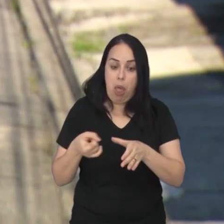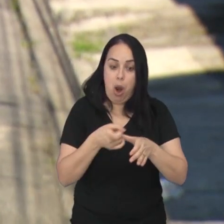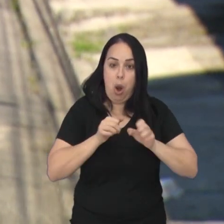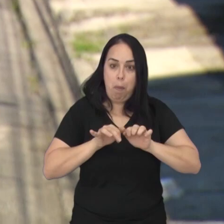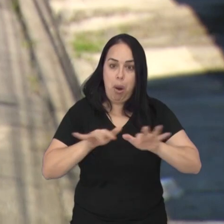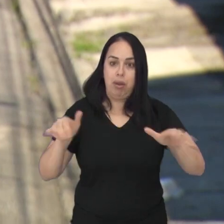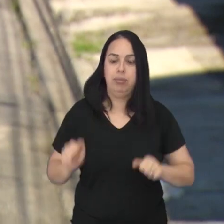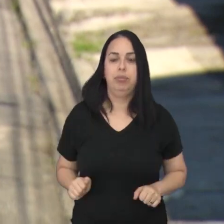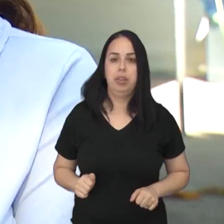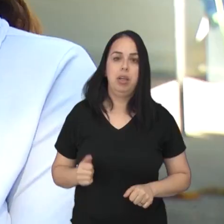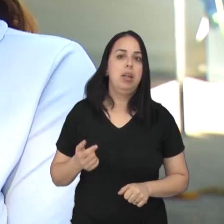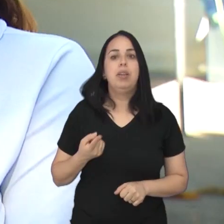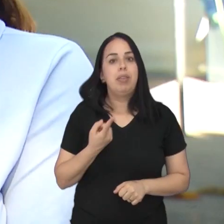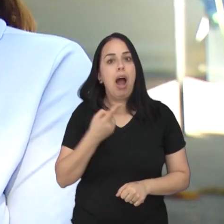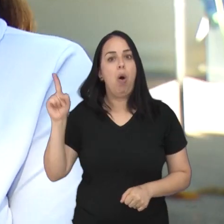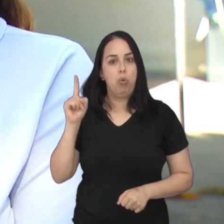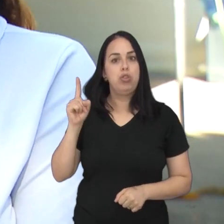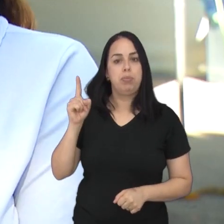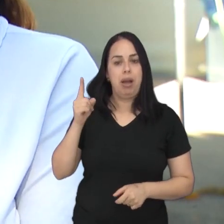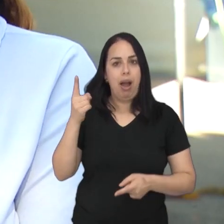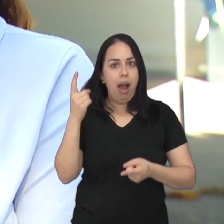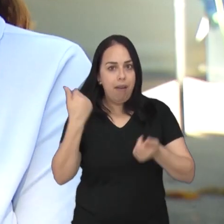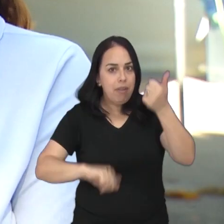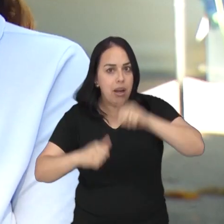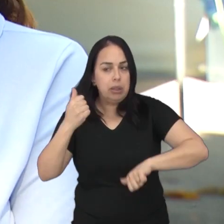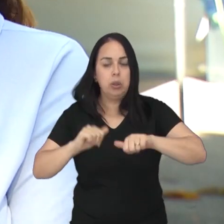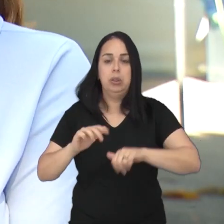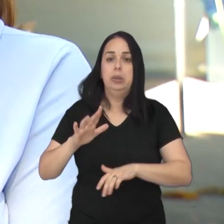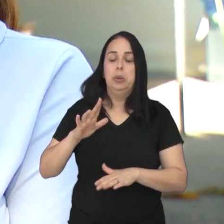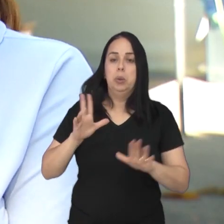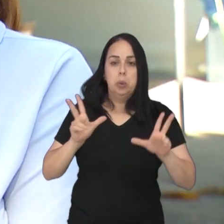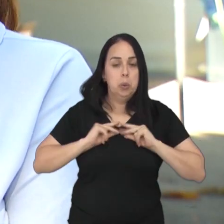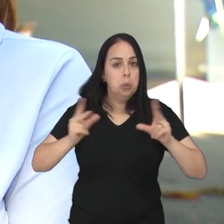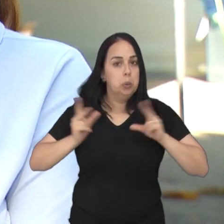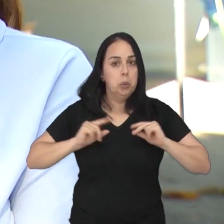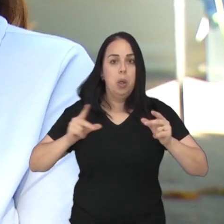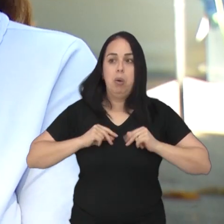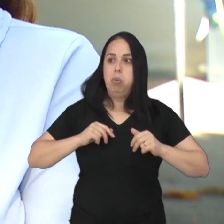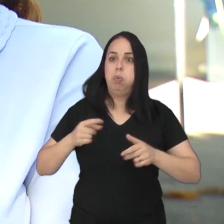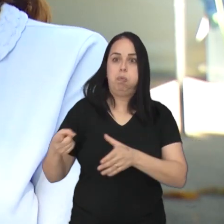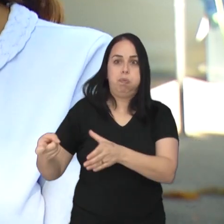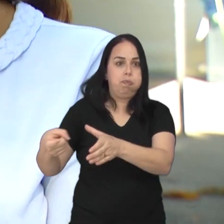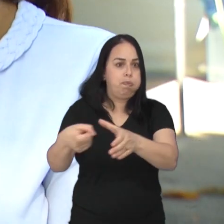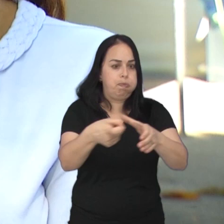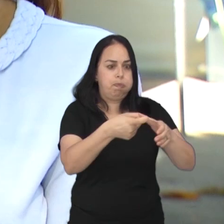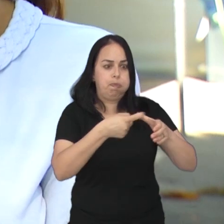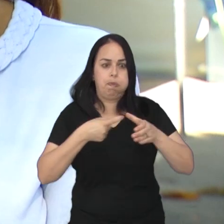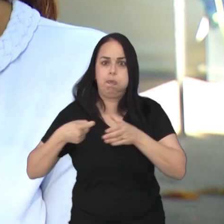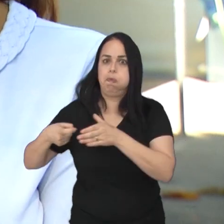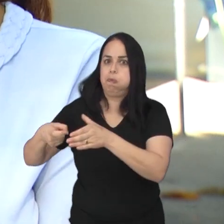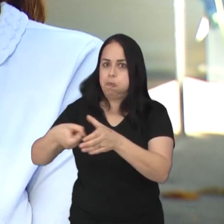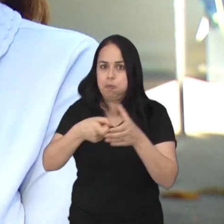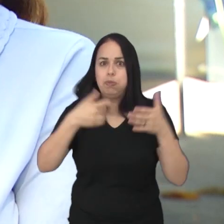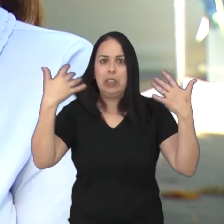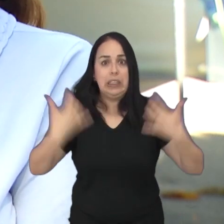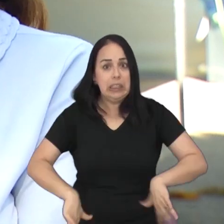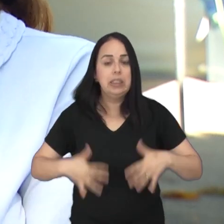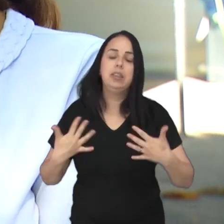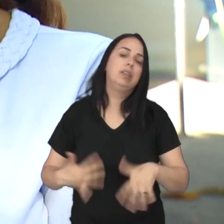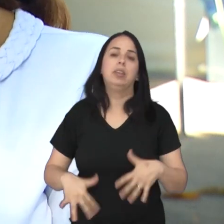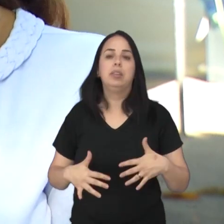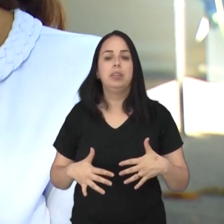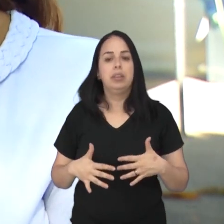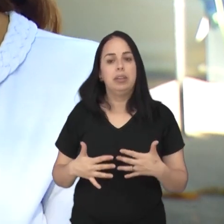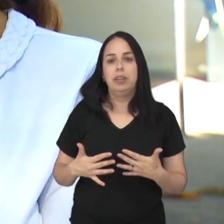para a infestação do mosquito. A última avaliação que fizemos em outubro chamou bastante atenção. Foram muitas larvas coletadas,